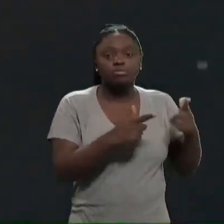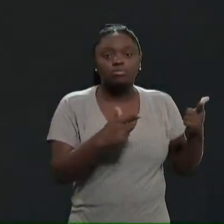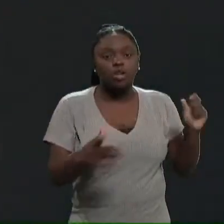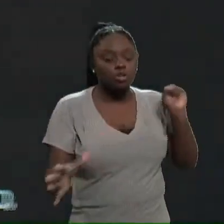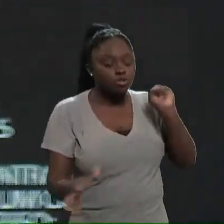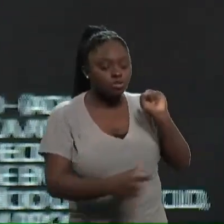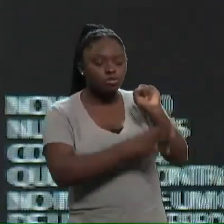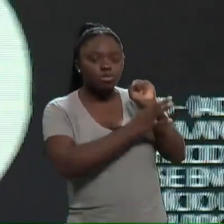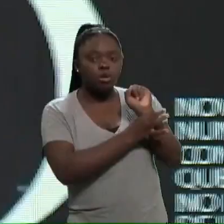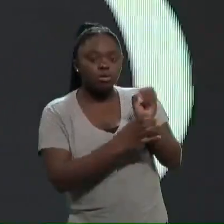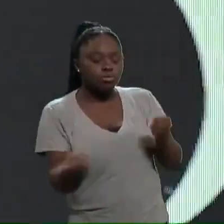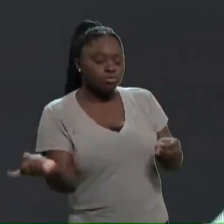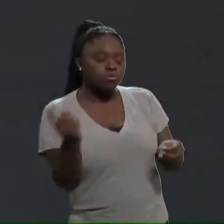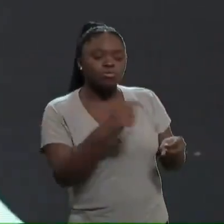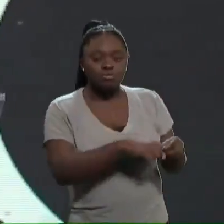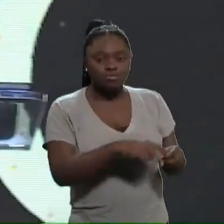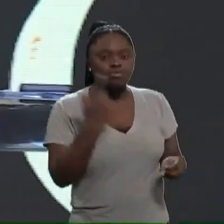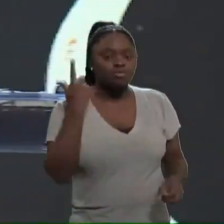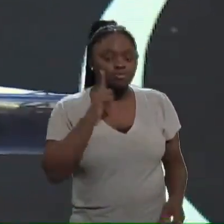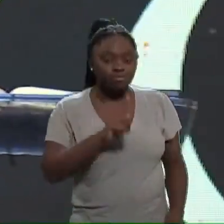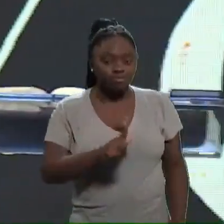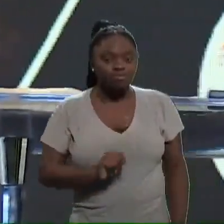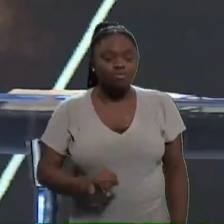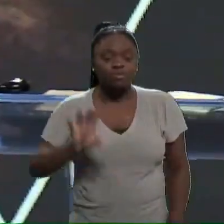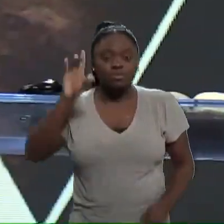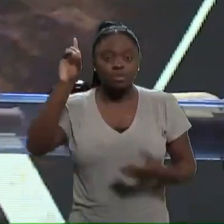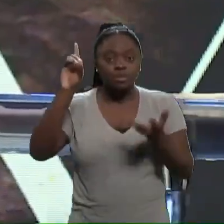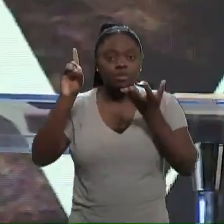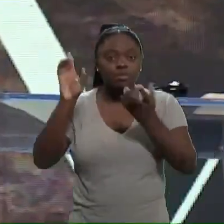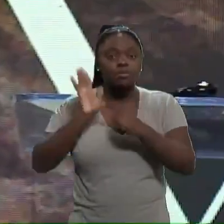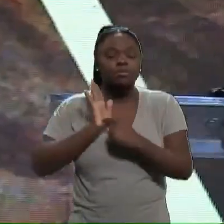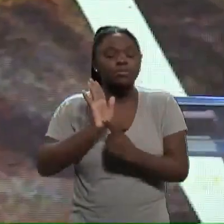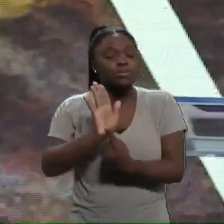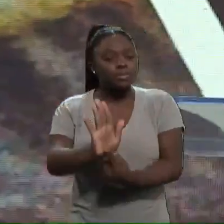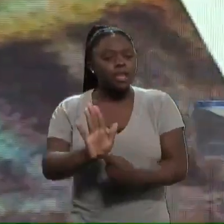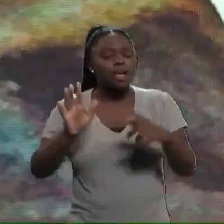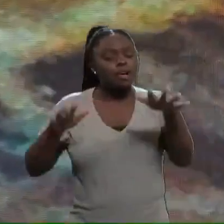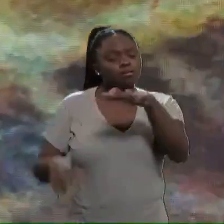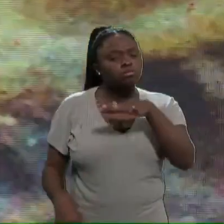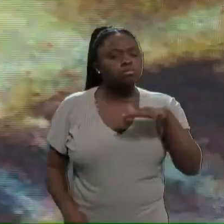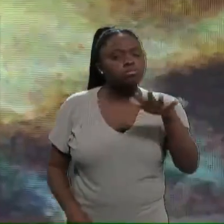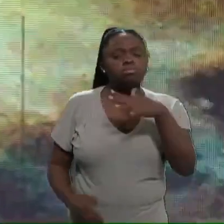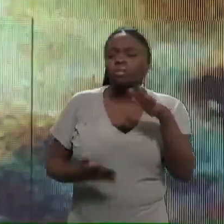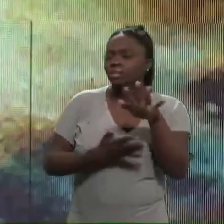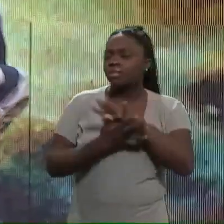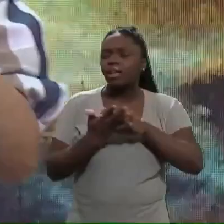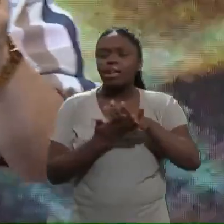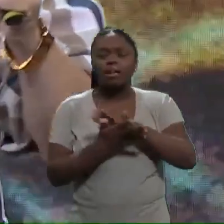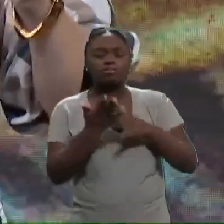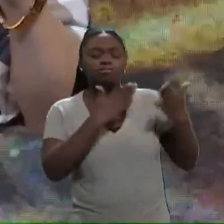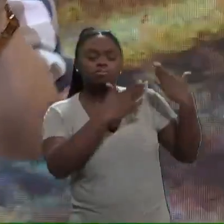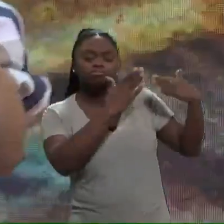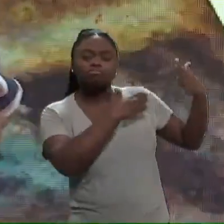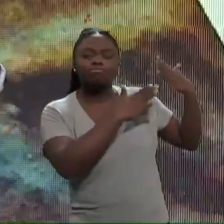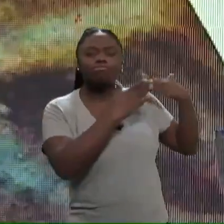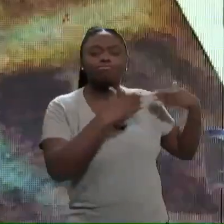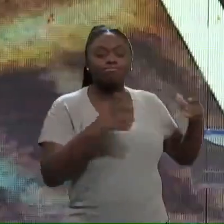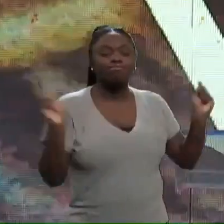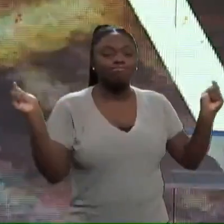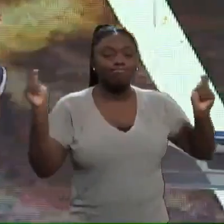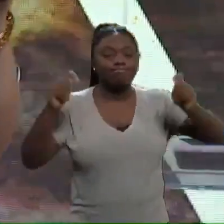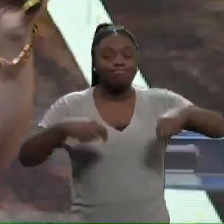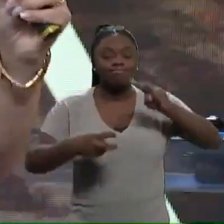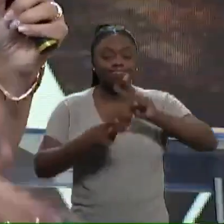para voltar. Deus está querendo nos levar a um lugar aonde nada do seu passado seja